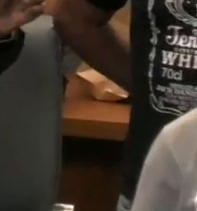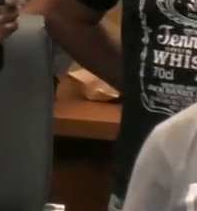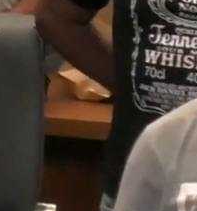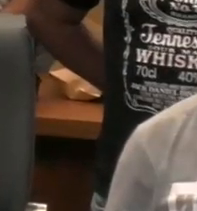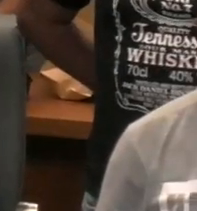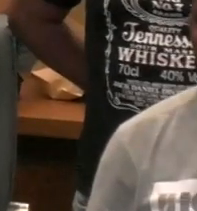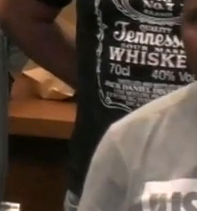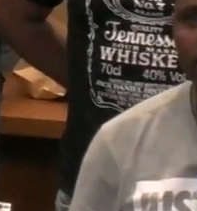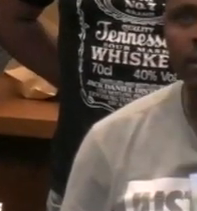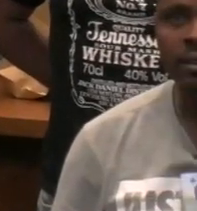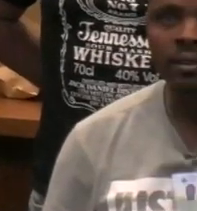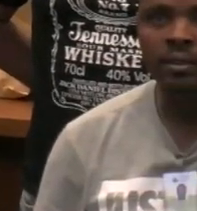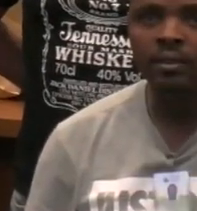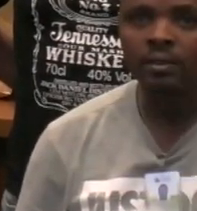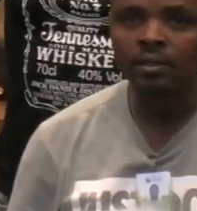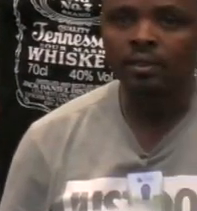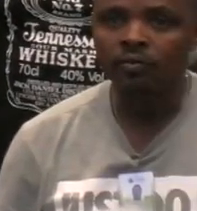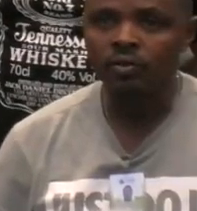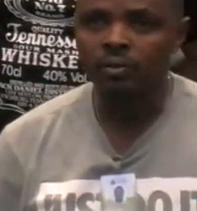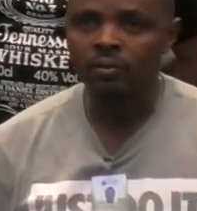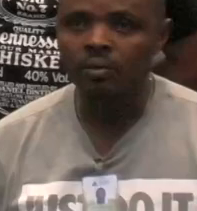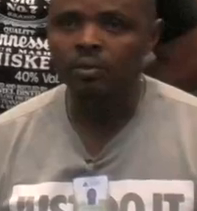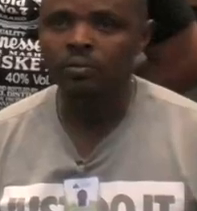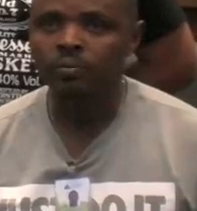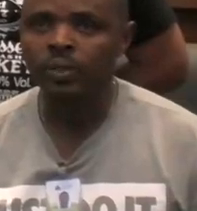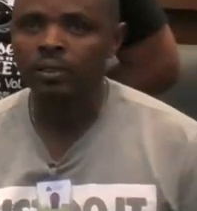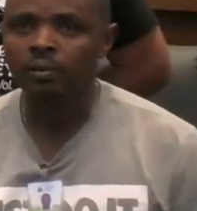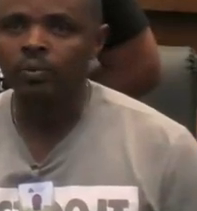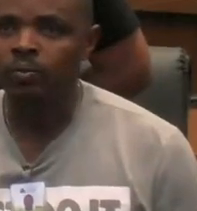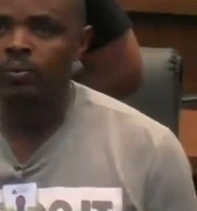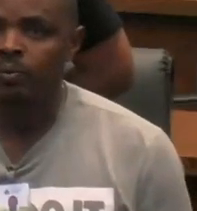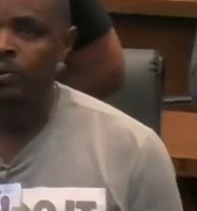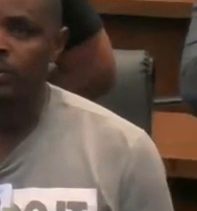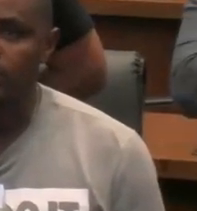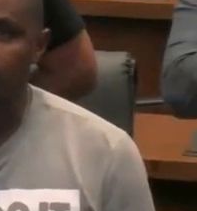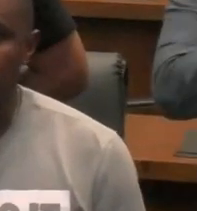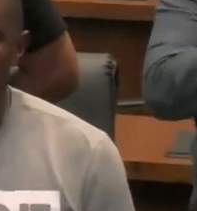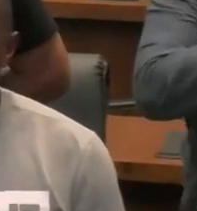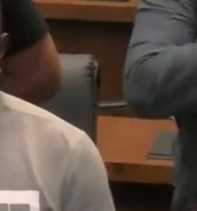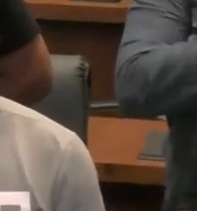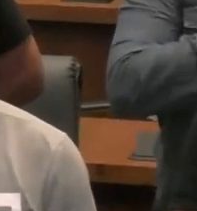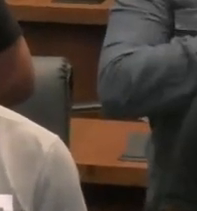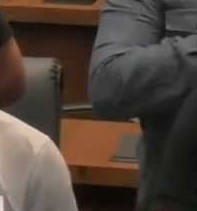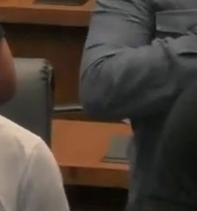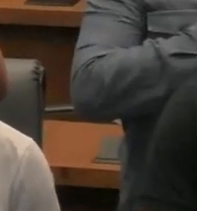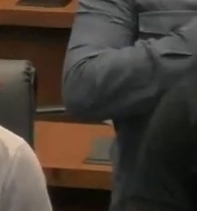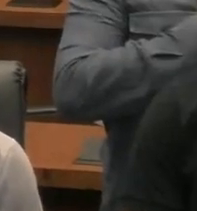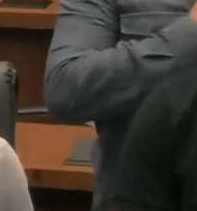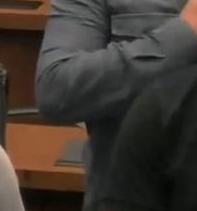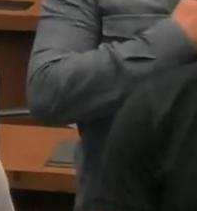a liberdade desafio da própria morte